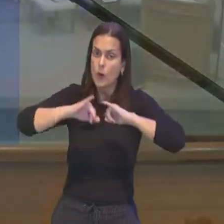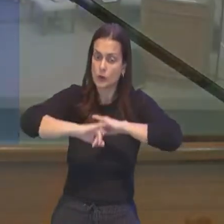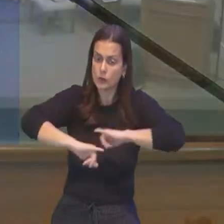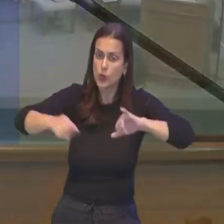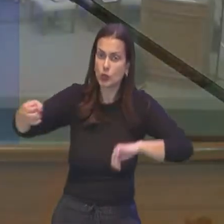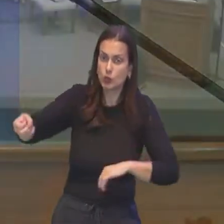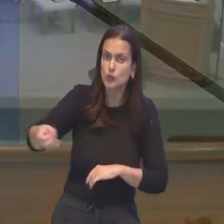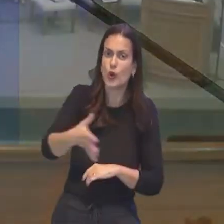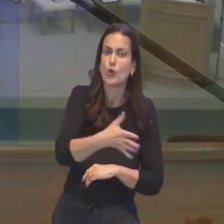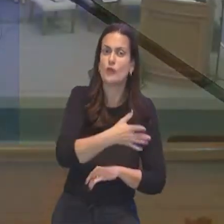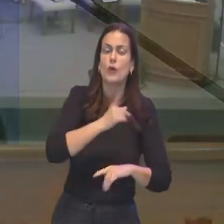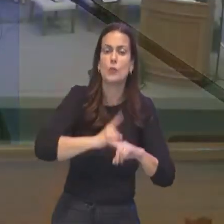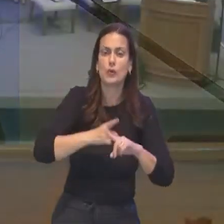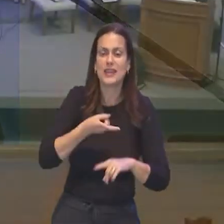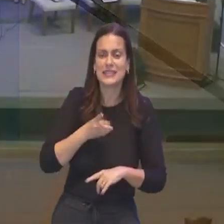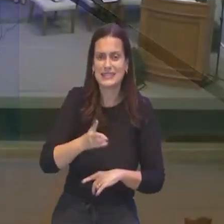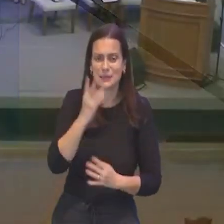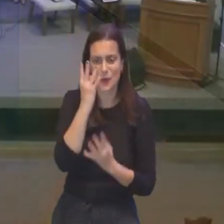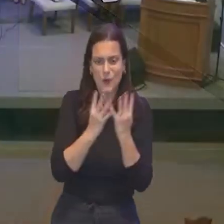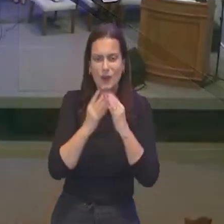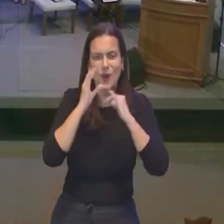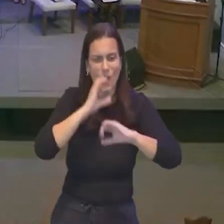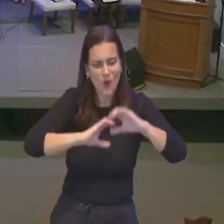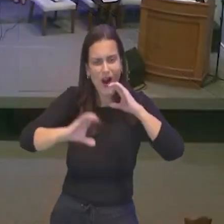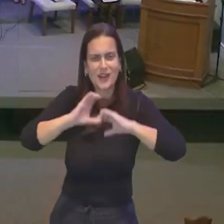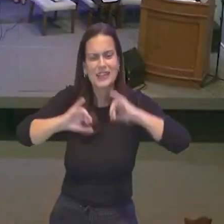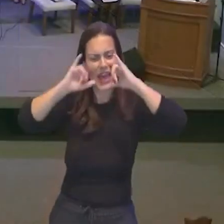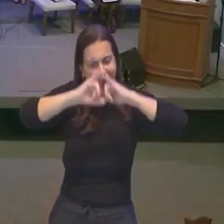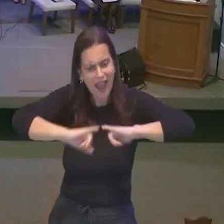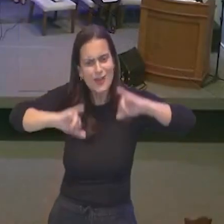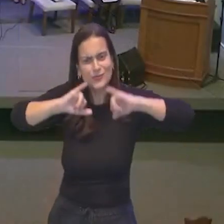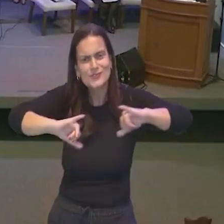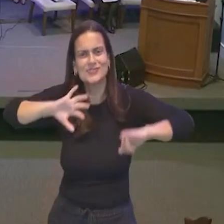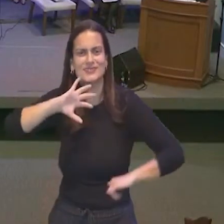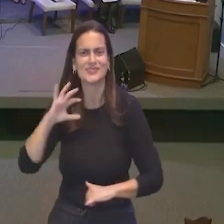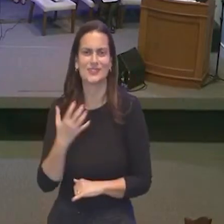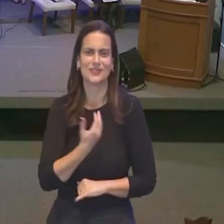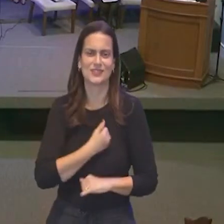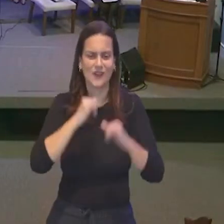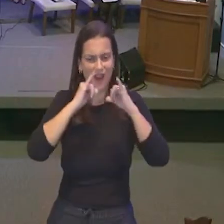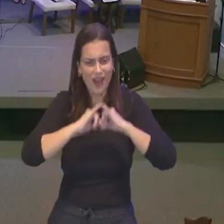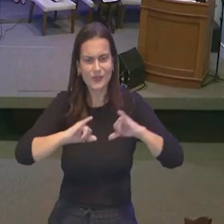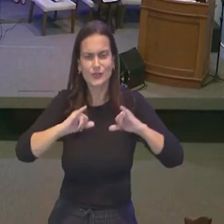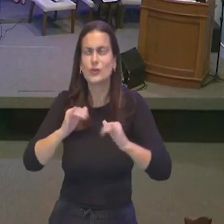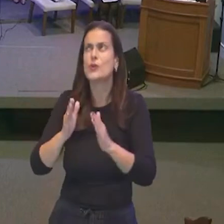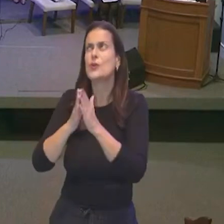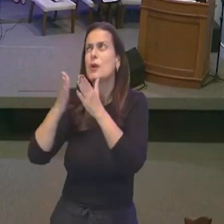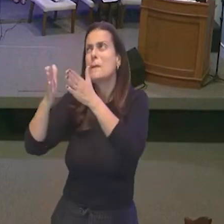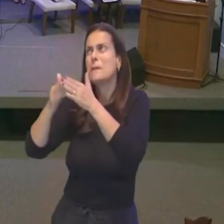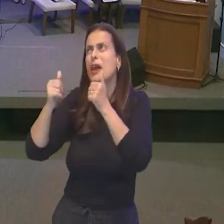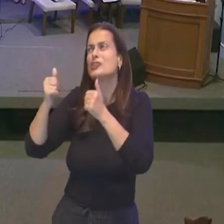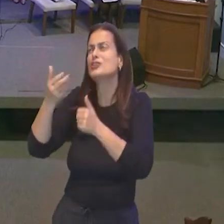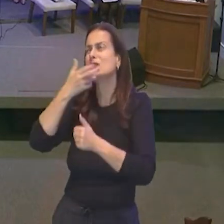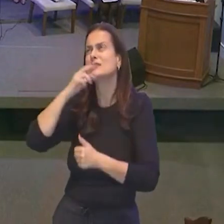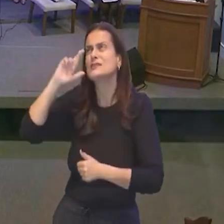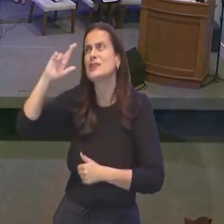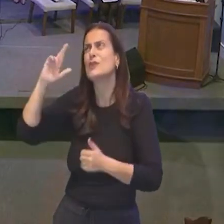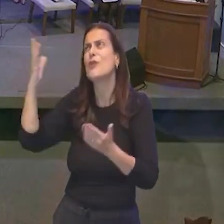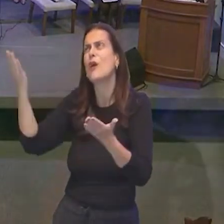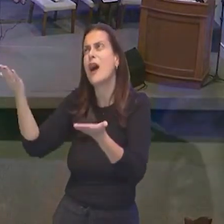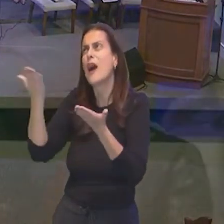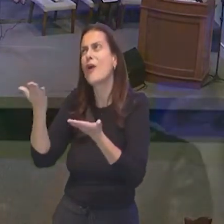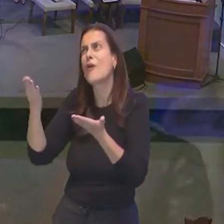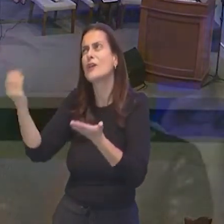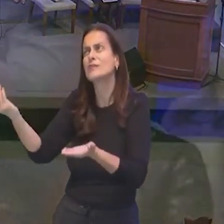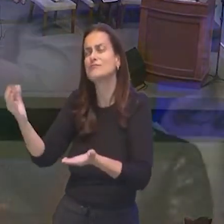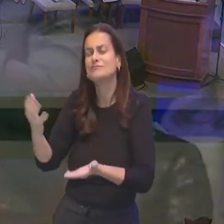porque cada vez que o Hosana canta, ele está anunciando a salvação, ele está dizendo, salva-nos, Senhor, salva-nos agora,